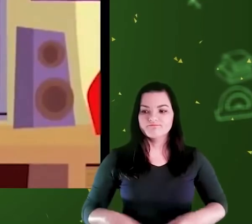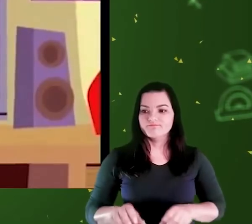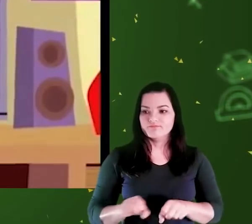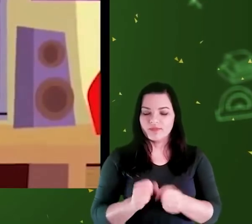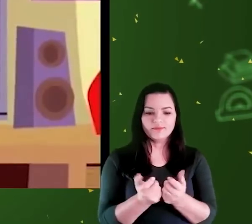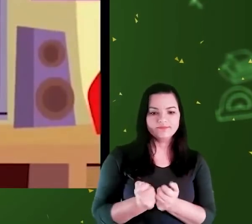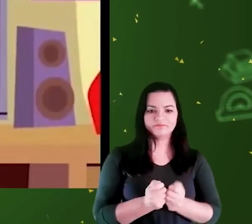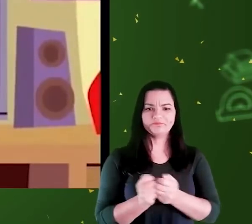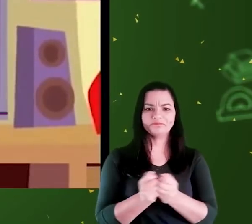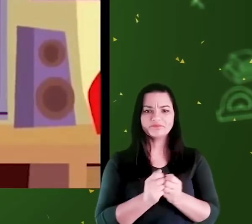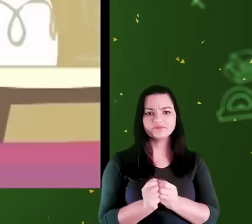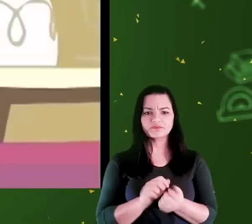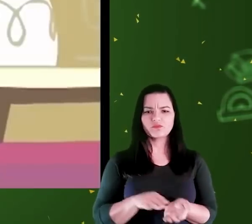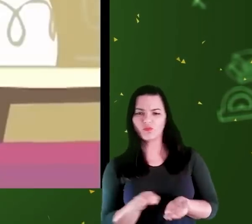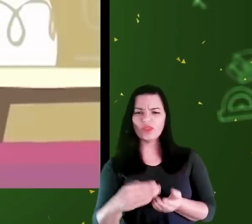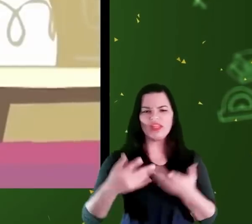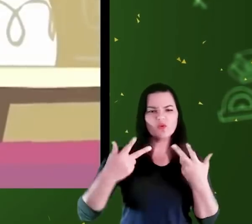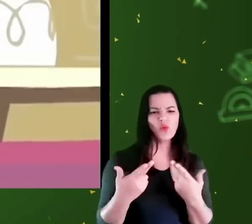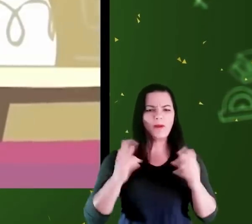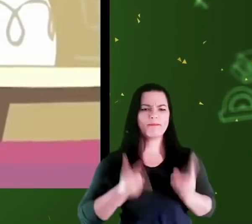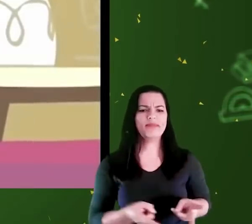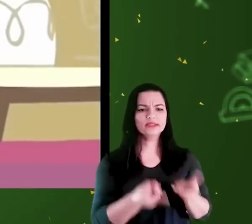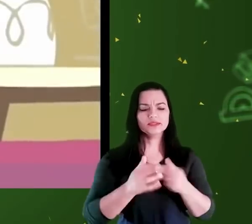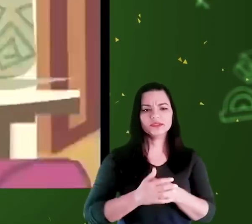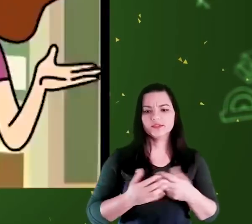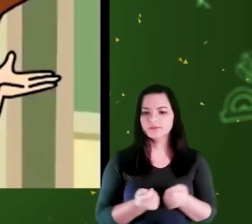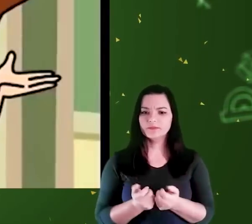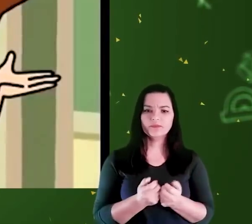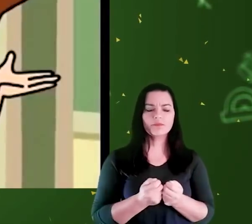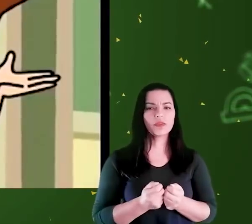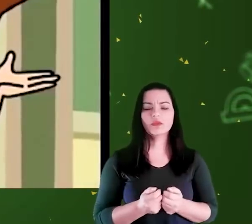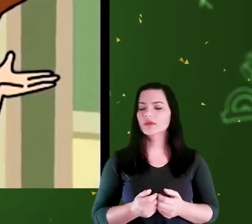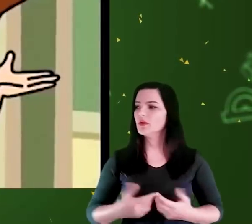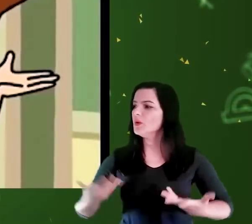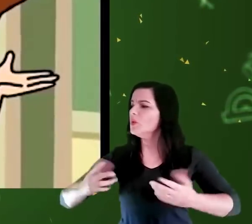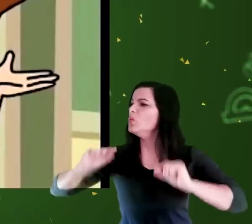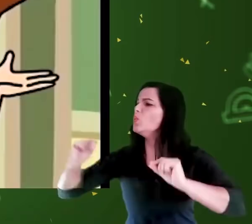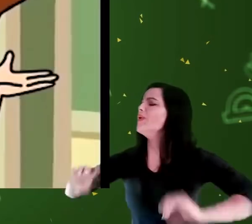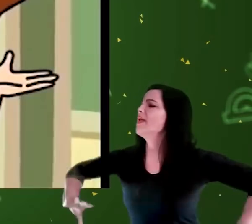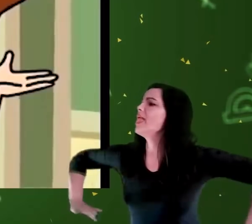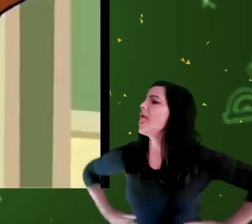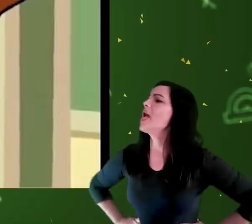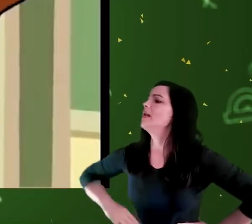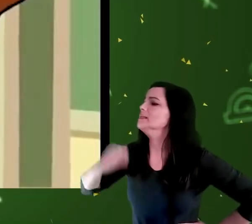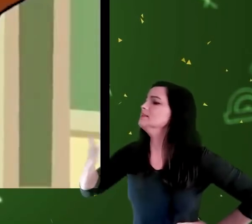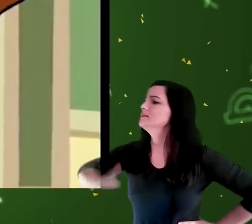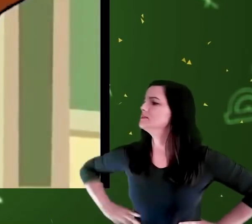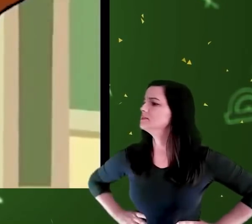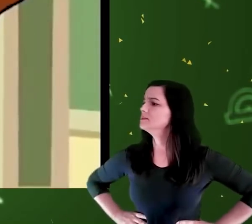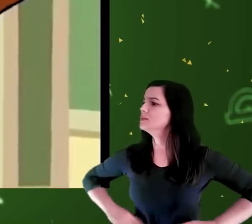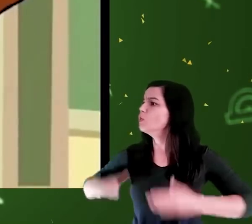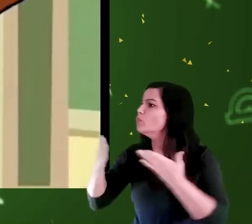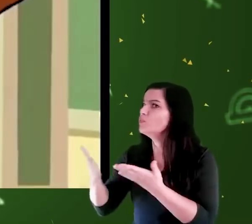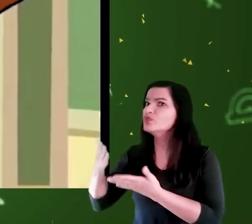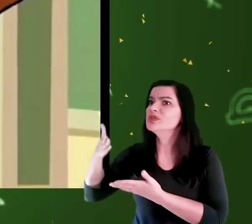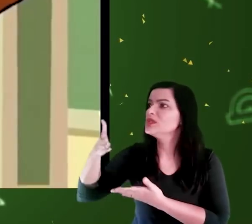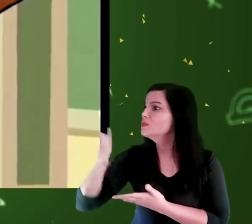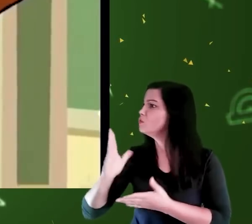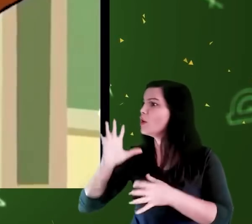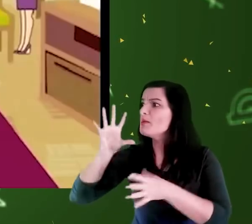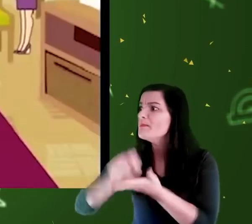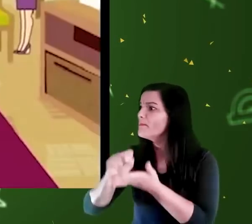Sempre na mesma curva. Vou ter que reiniciar. Droga. Mas o que é isso, Zé Maria? Oi? Você não foi buscar